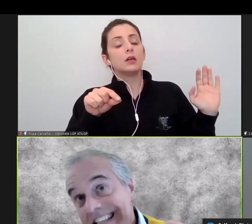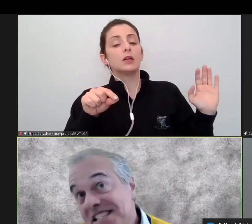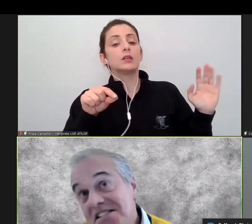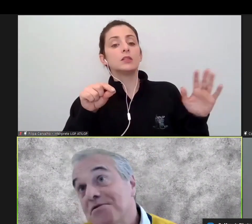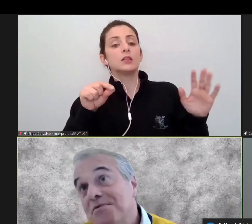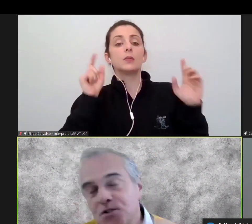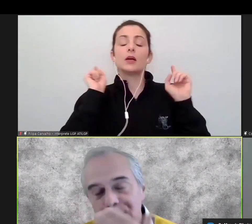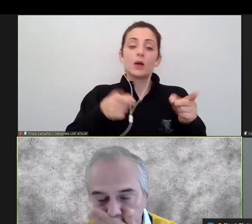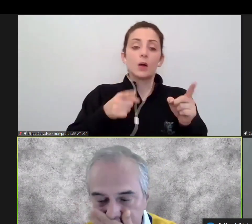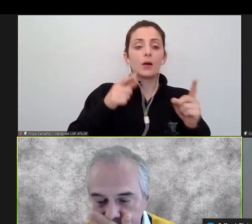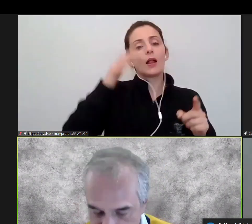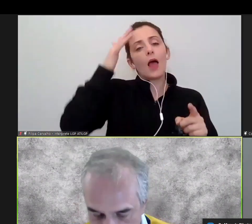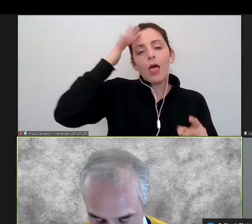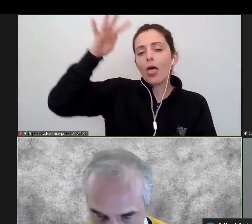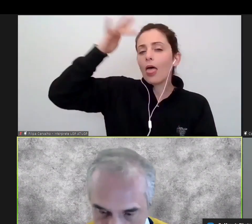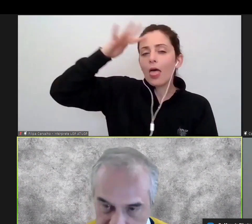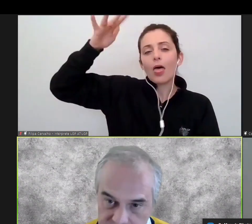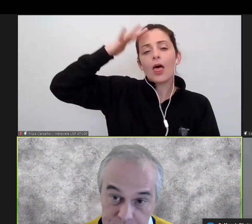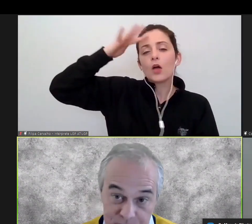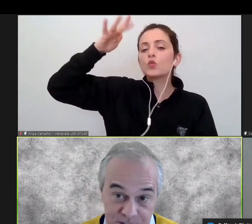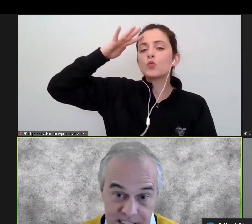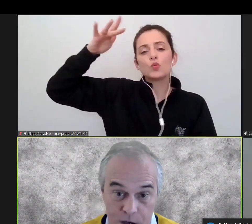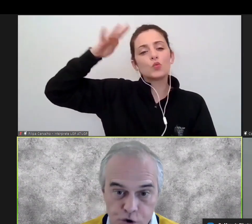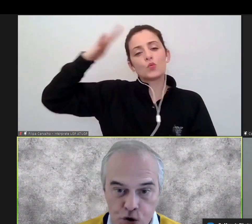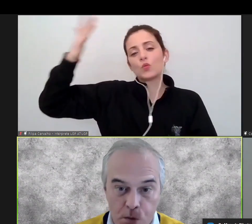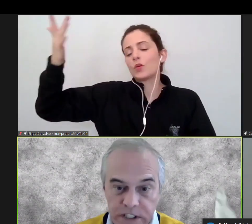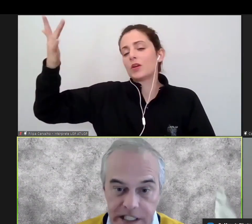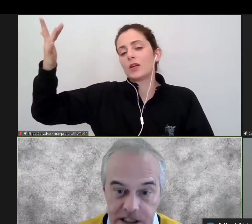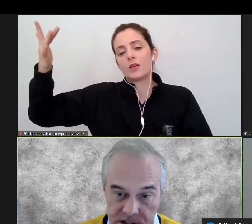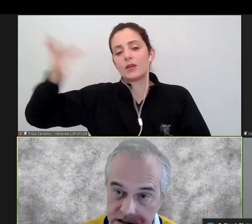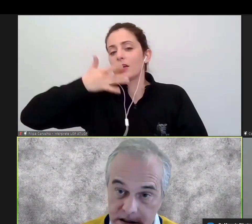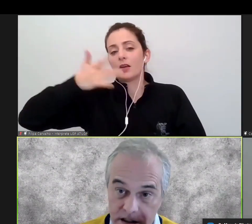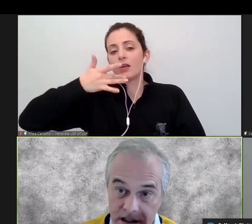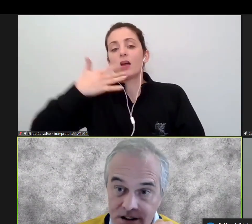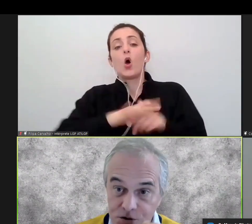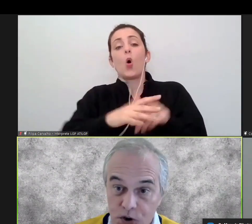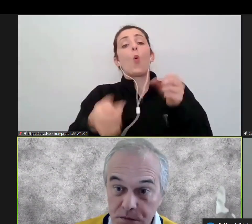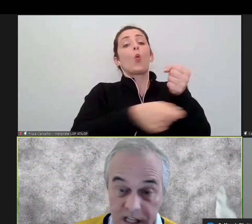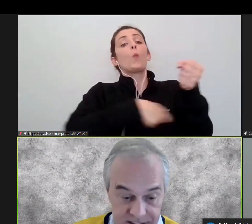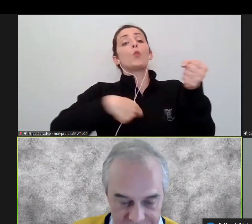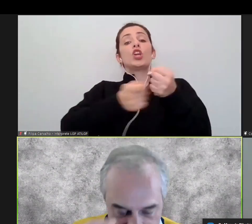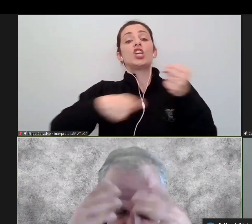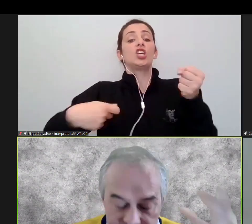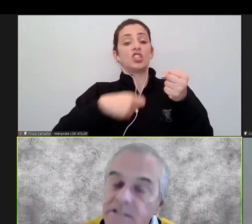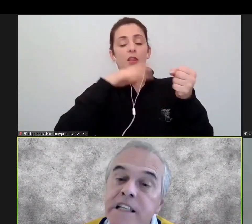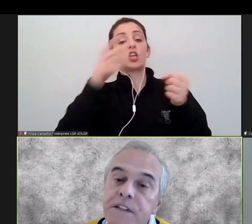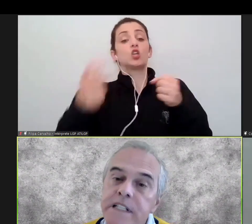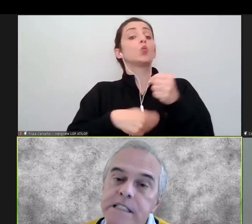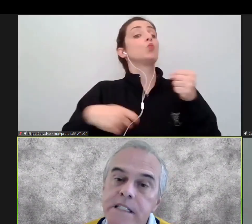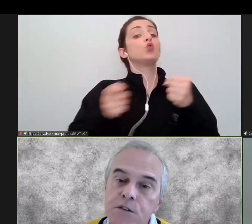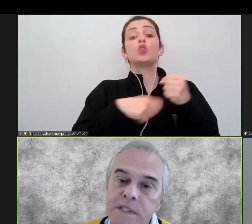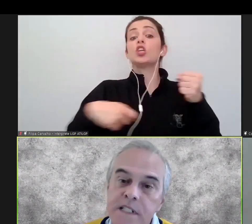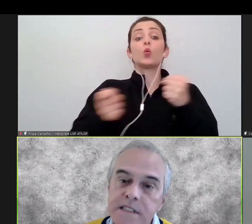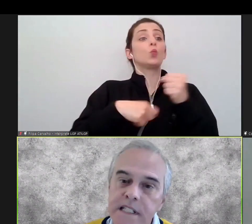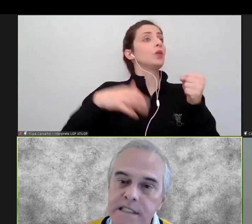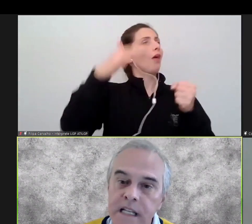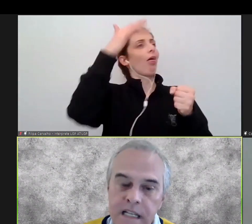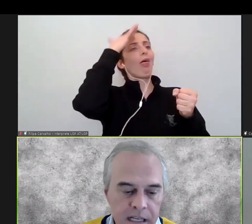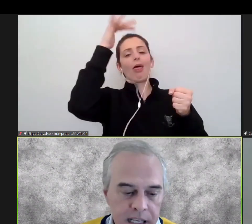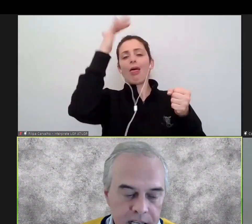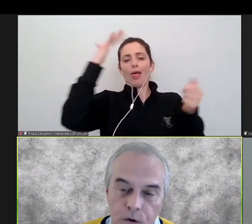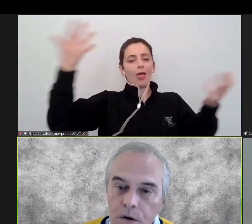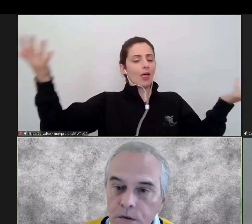é risível, desculpem a todos, mas quando a pessoa diz assim, os comunistas, é o reino da fantasia, começa a dizer